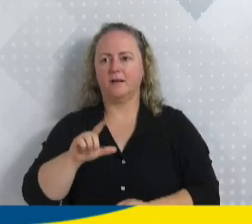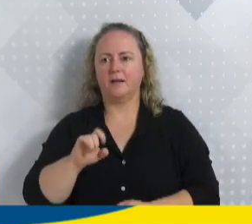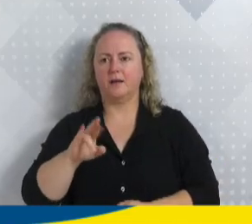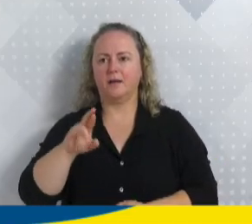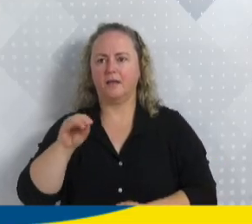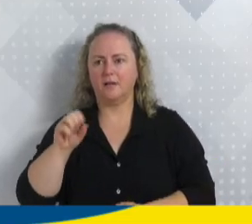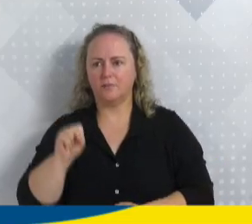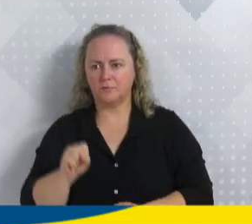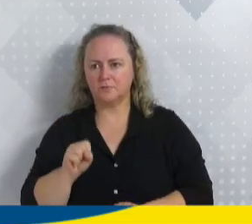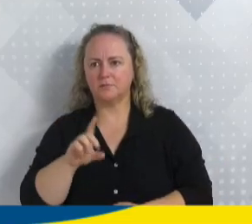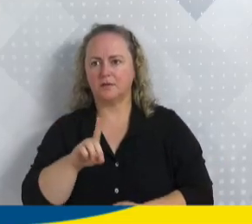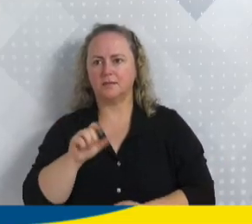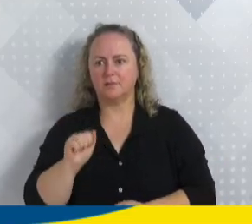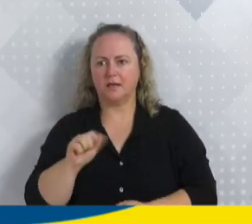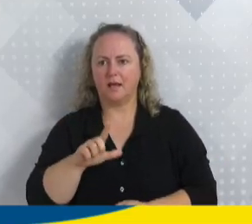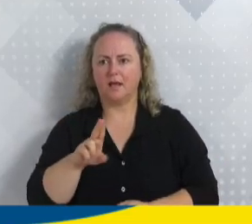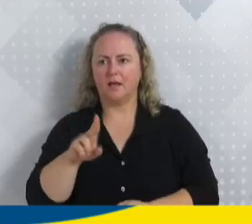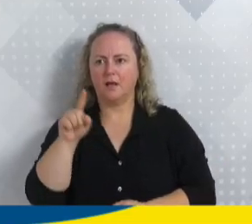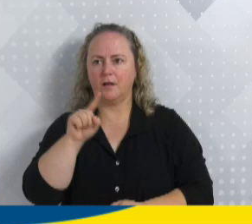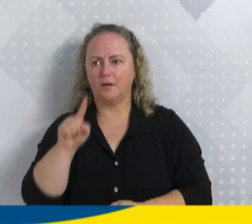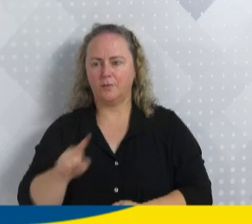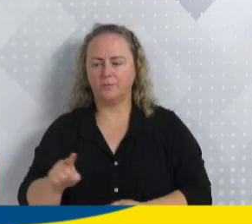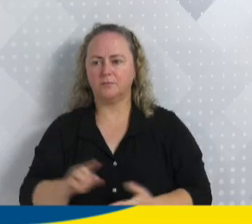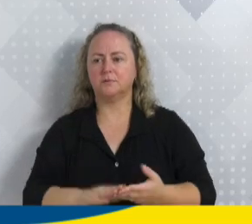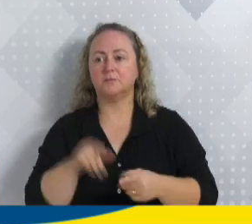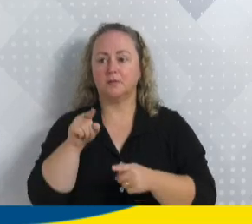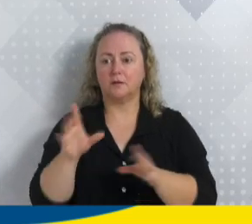conheçam. Macarronada do Bem arrecadou, nesse ano, R$